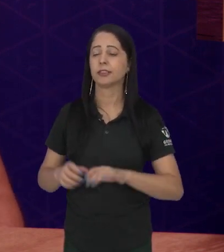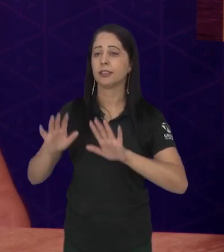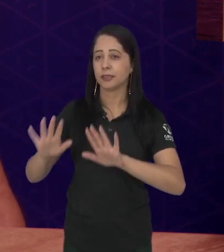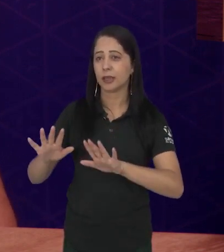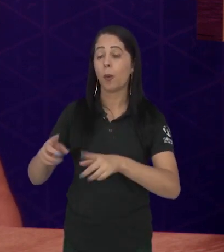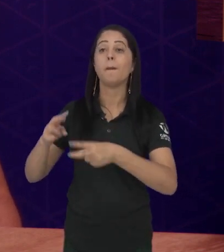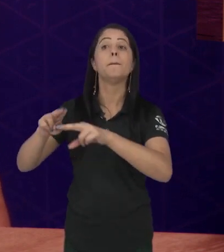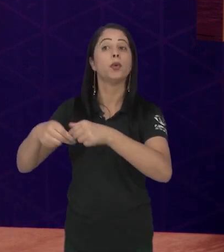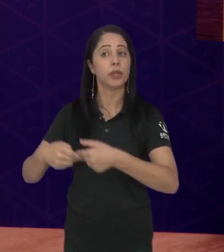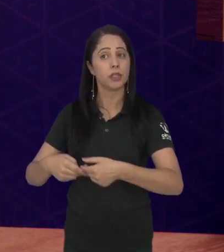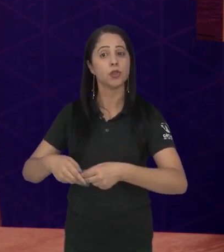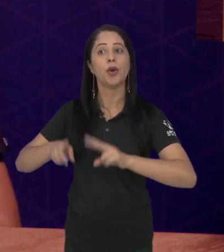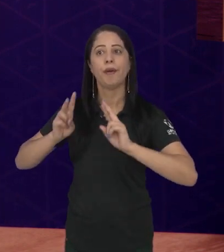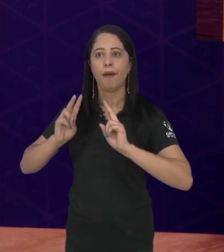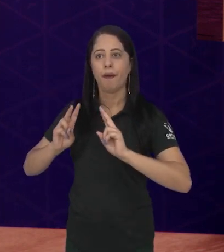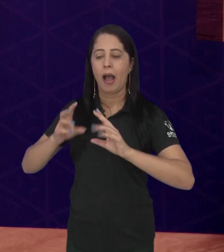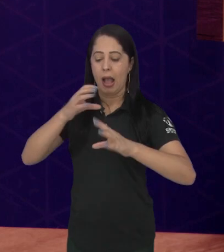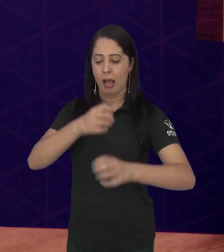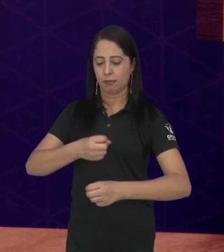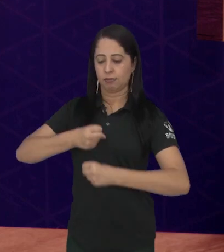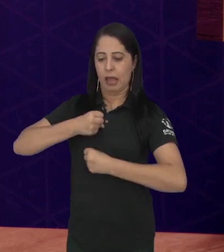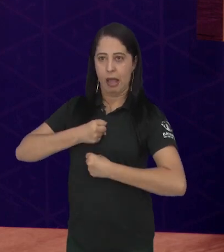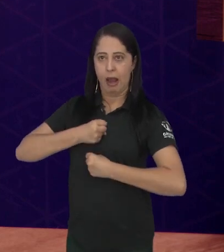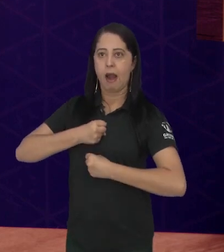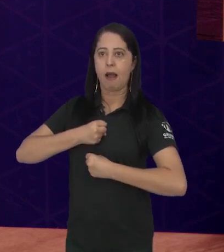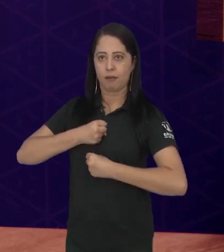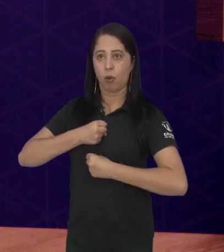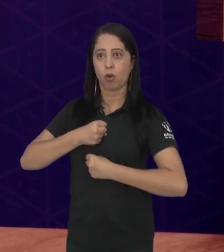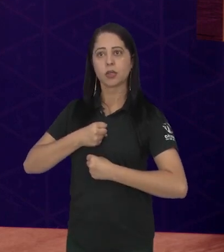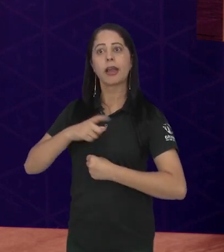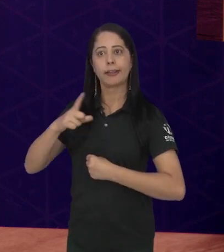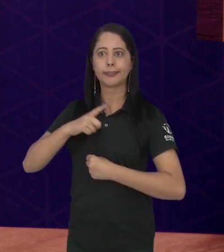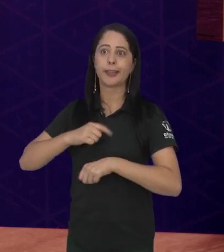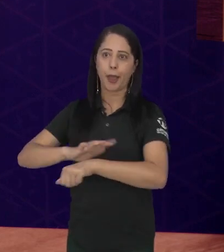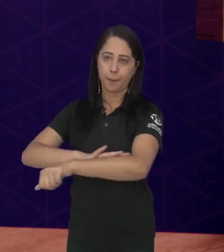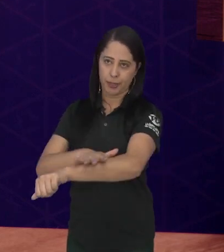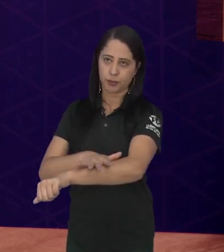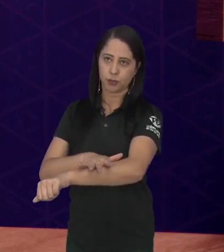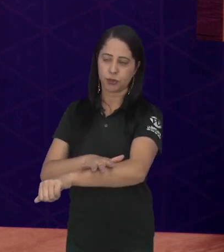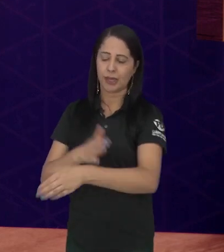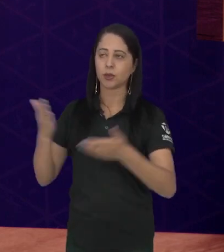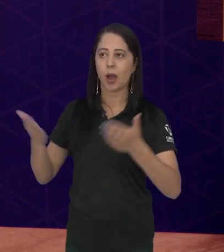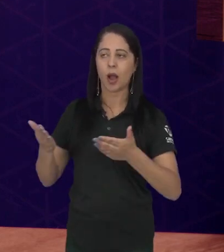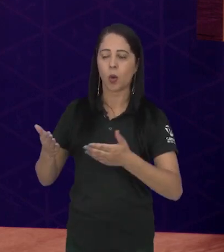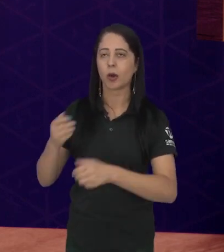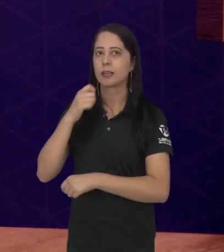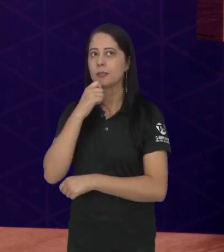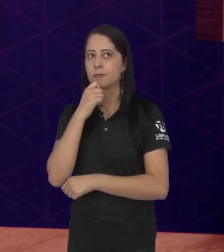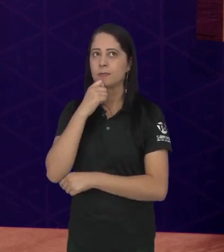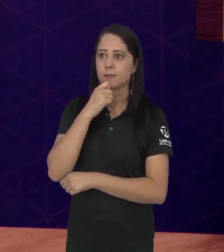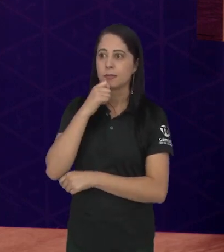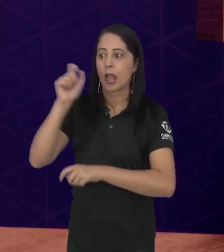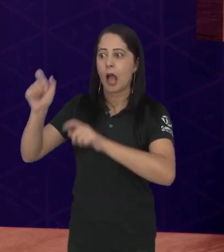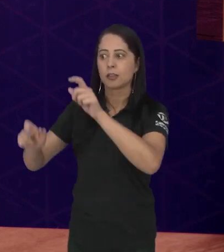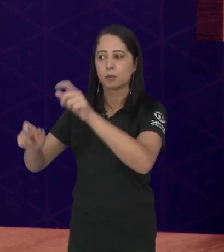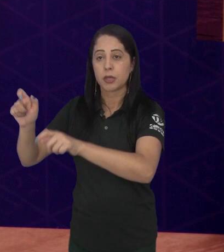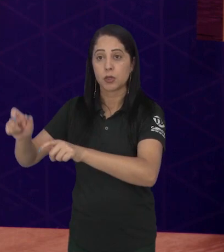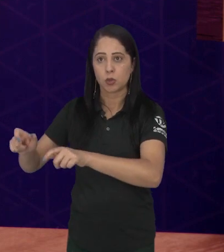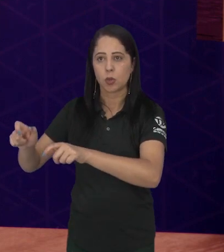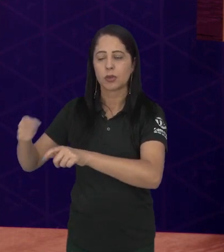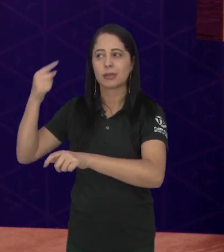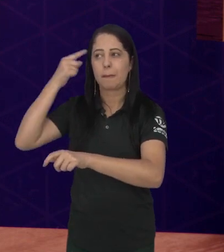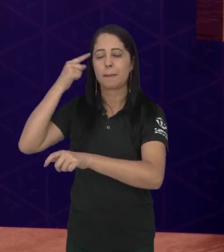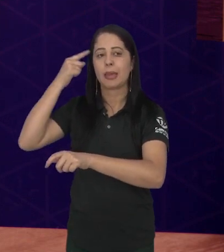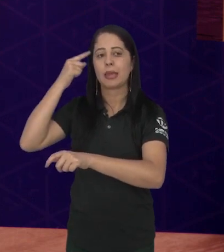ser algo, um prêmio, uma premiação preconceituosa, os organizadores estão colocando esses